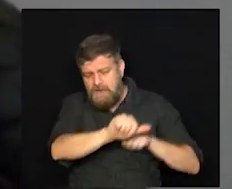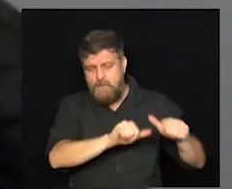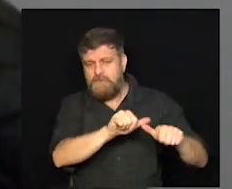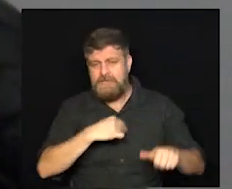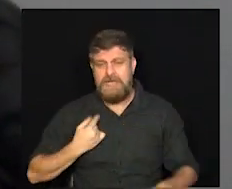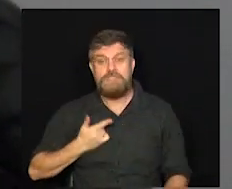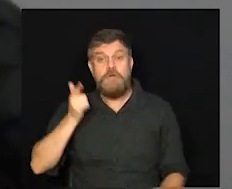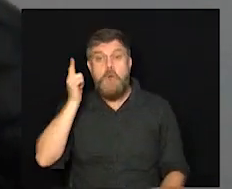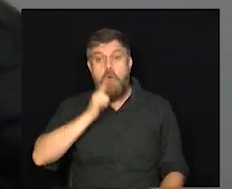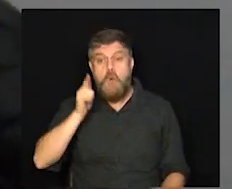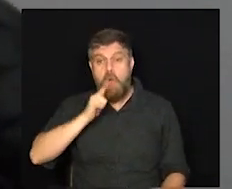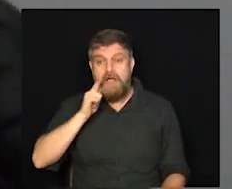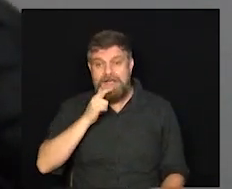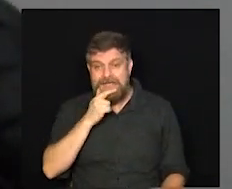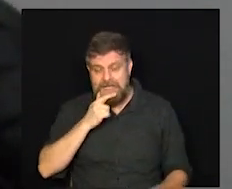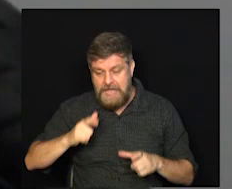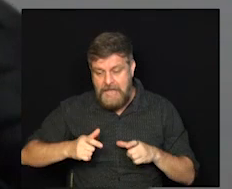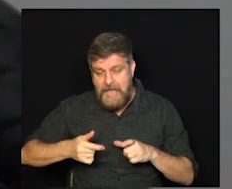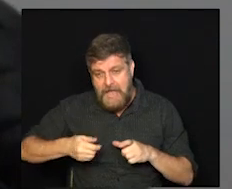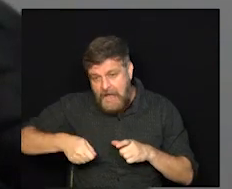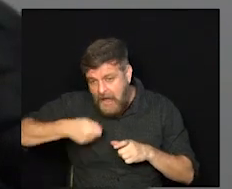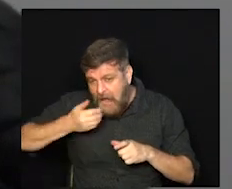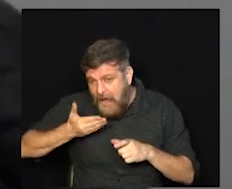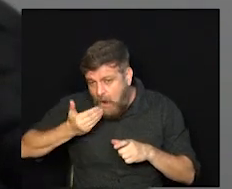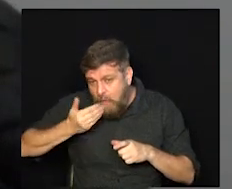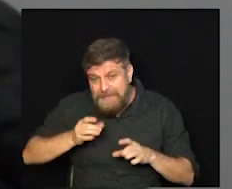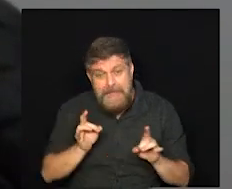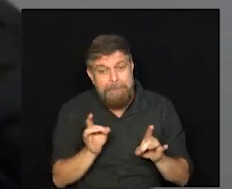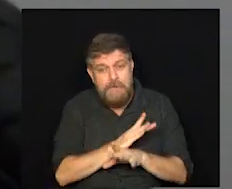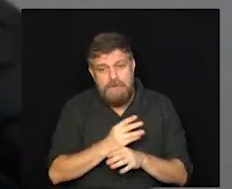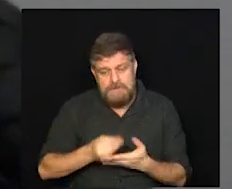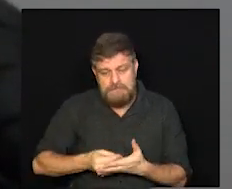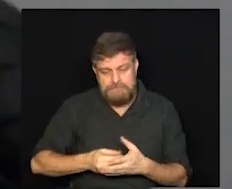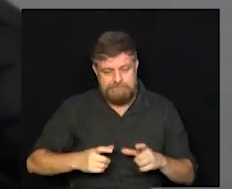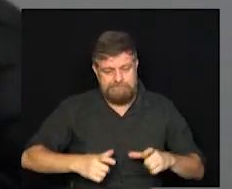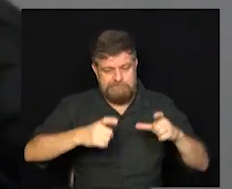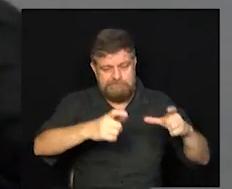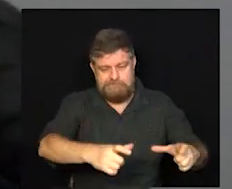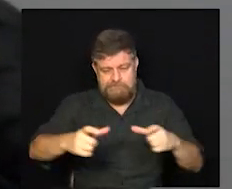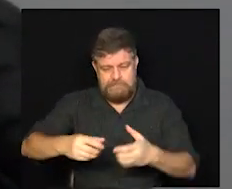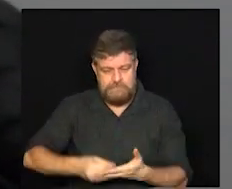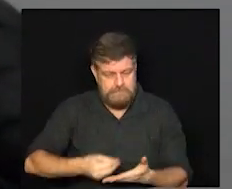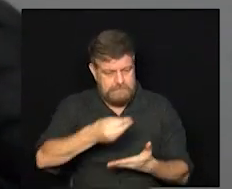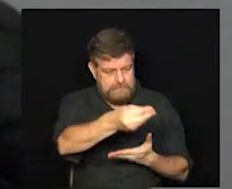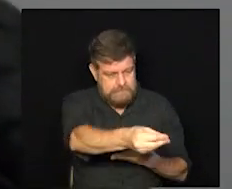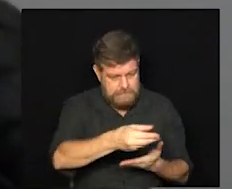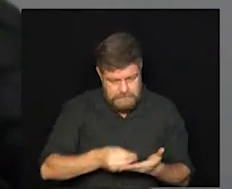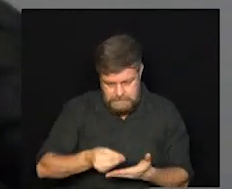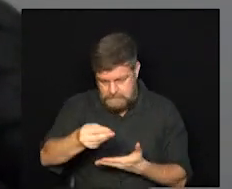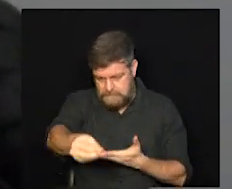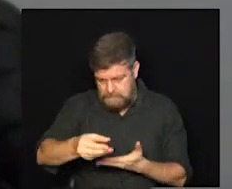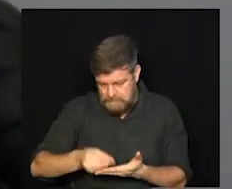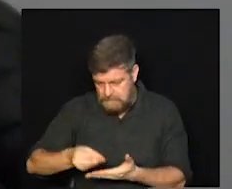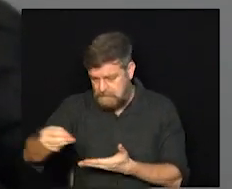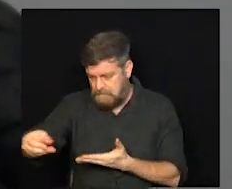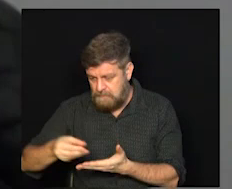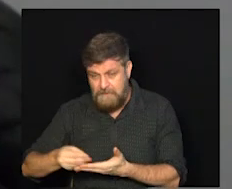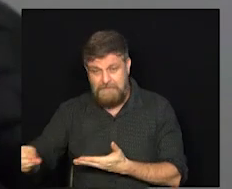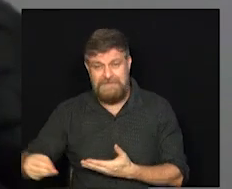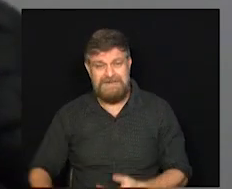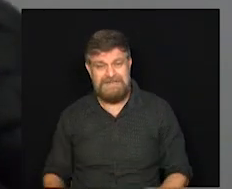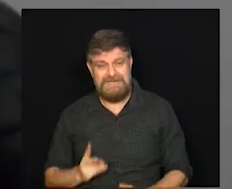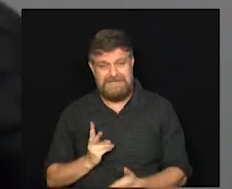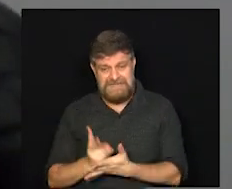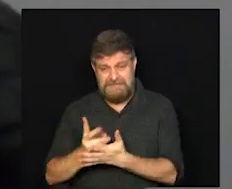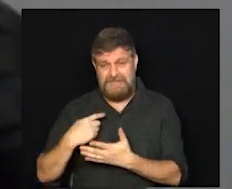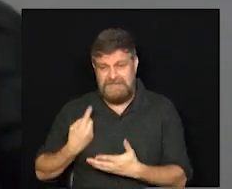conseguiria entregar um pouco mais pronto ali, uma vez que a coisa ia ficando mais difícil cada vez que você vai se